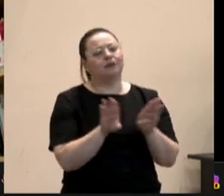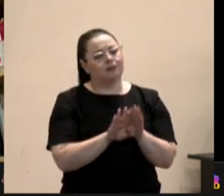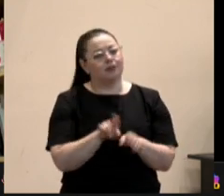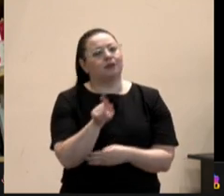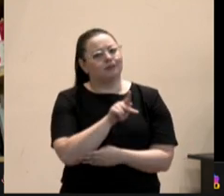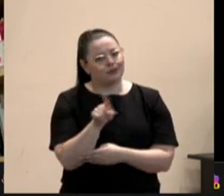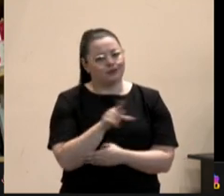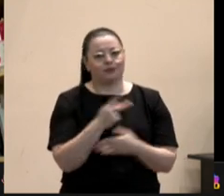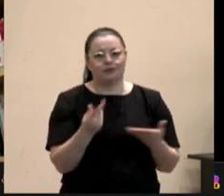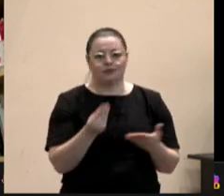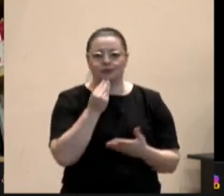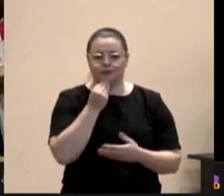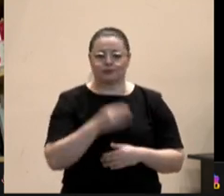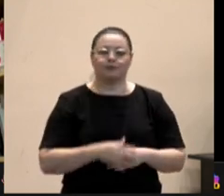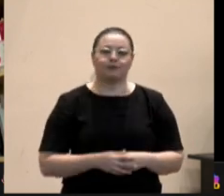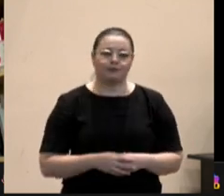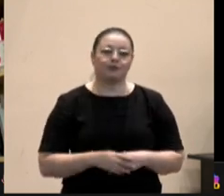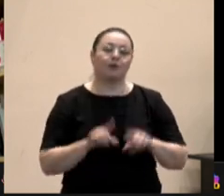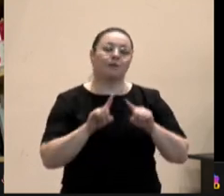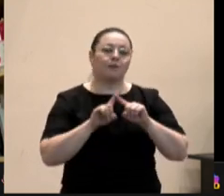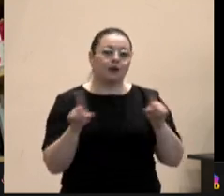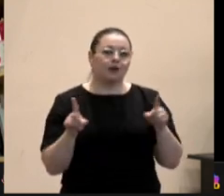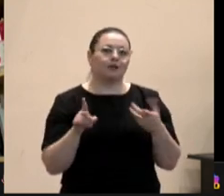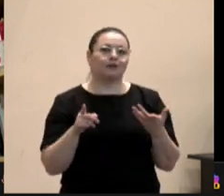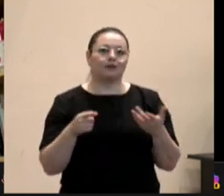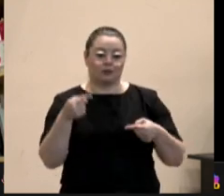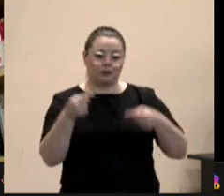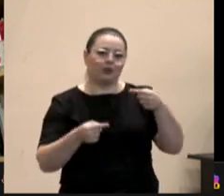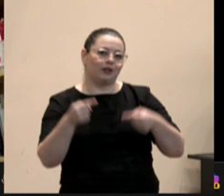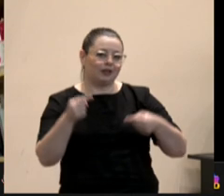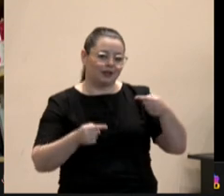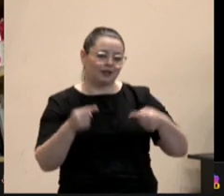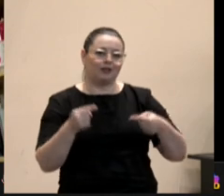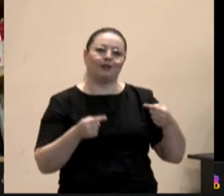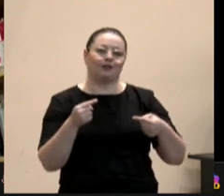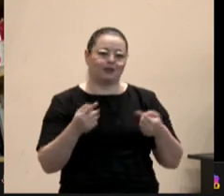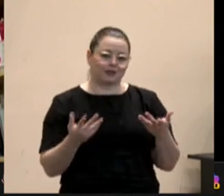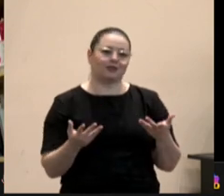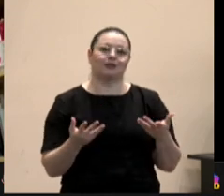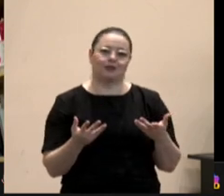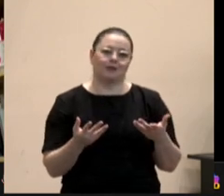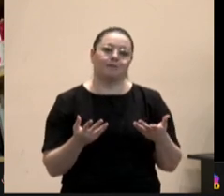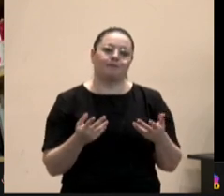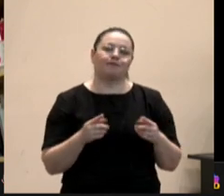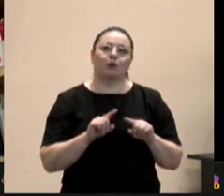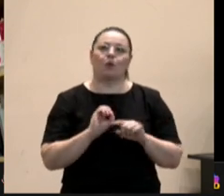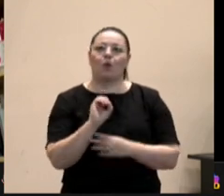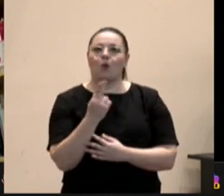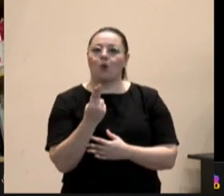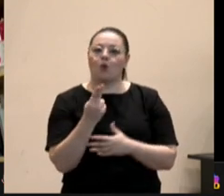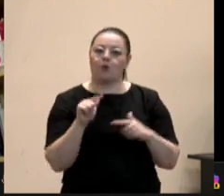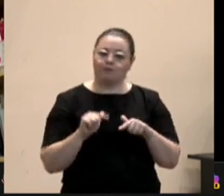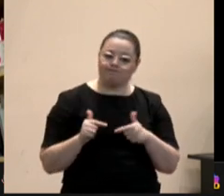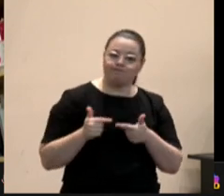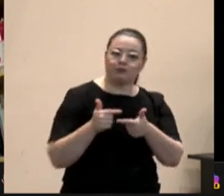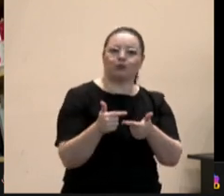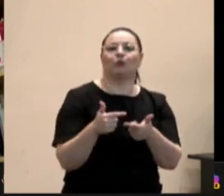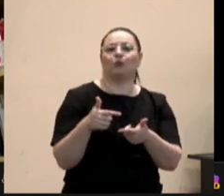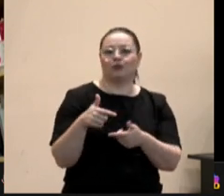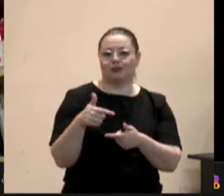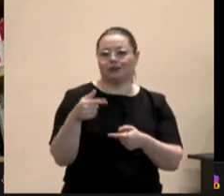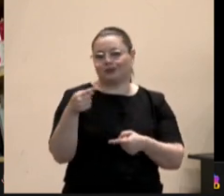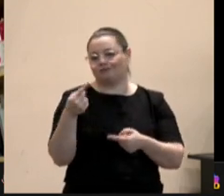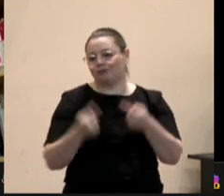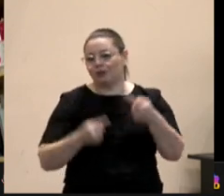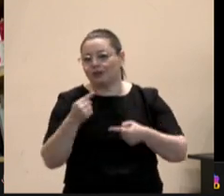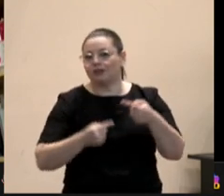Mas, ainda que as políticas, muitas vezes, ou não as políticas, mas as ações que são